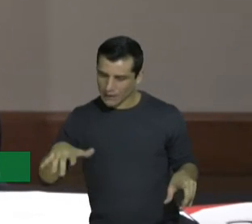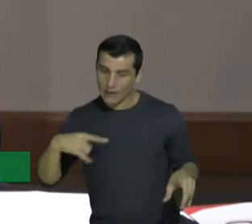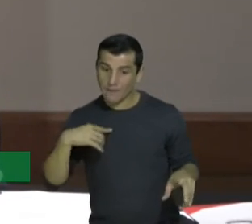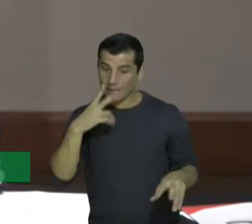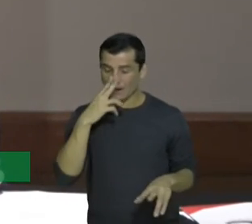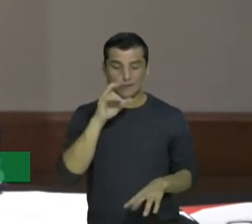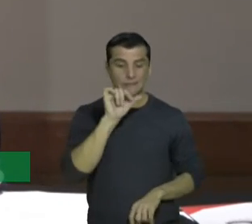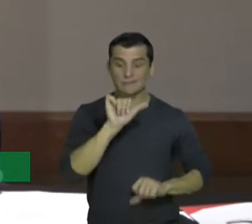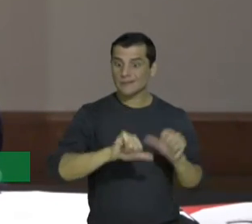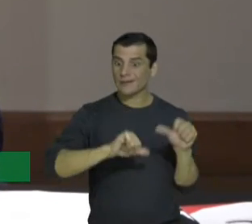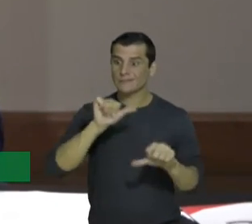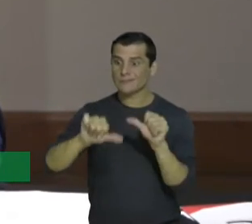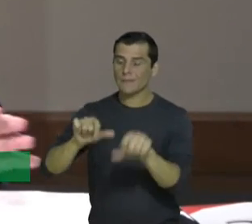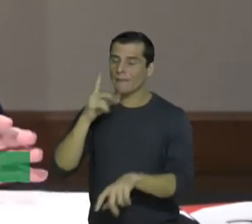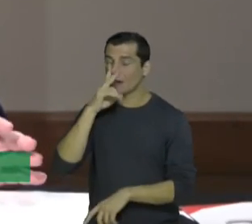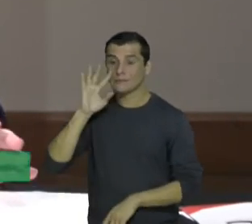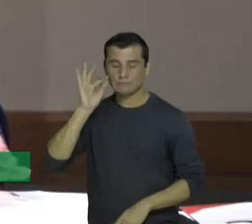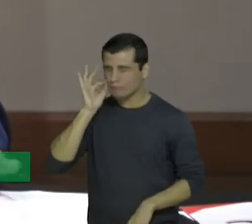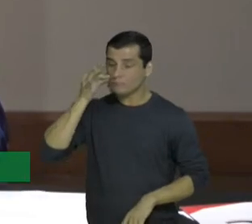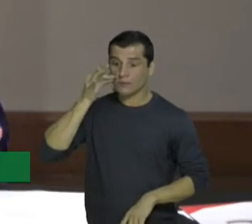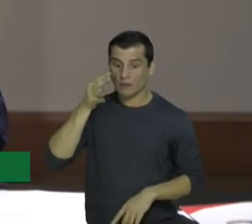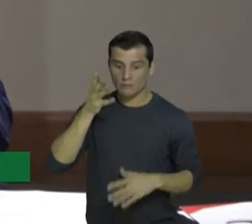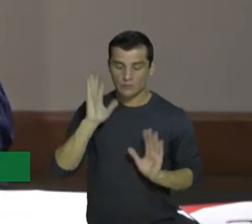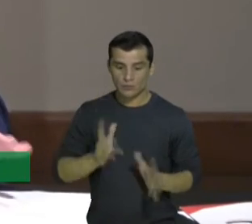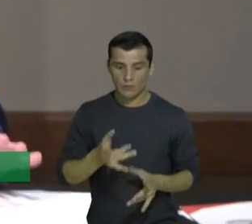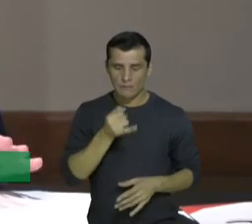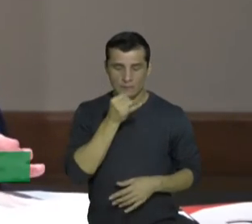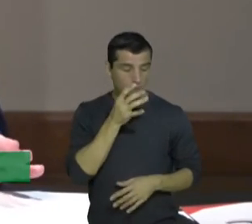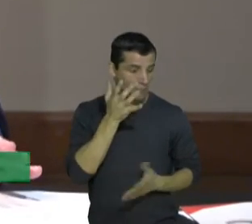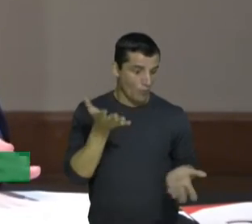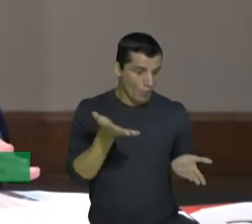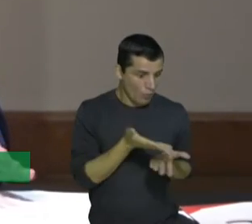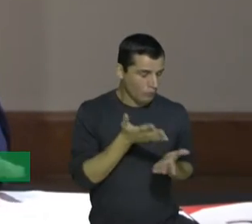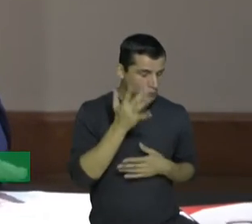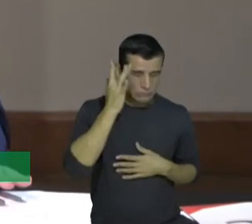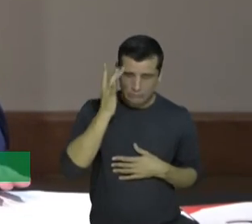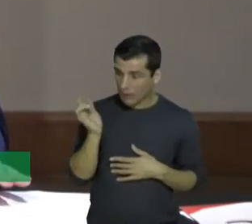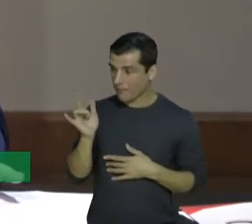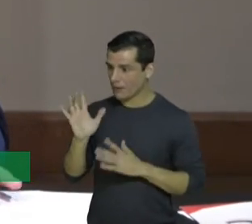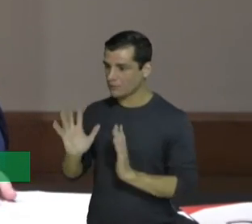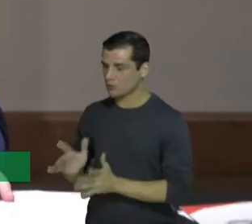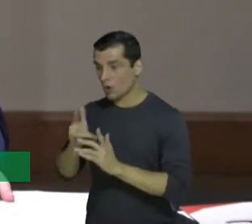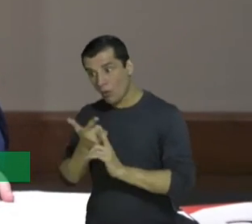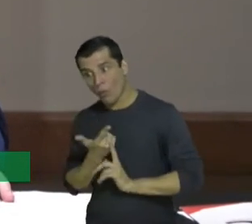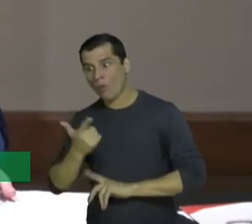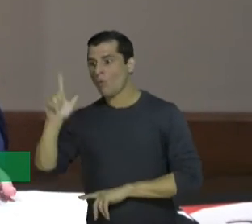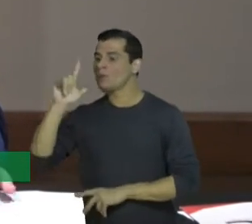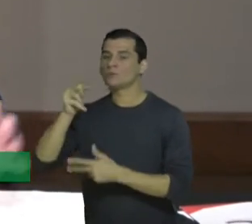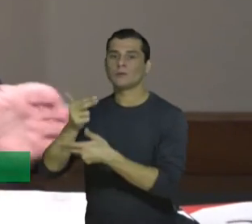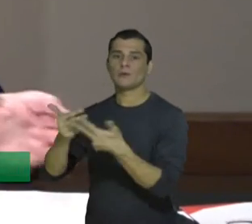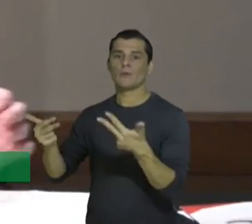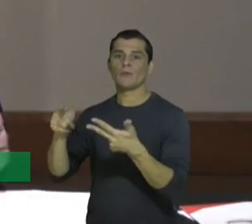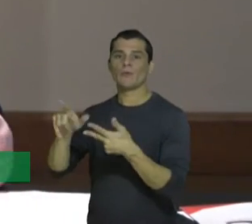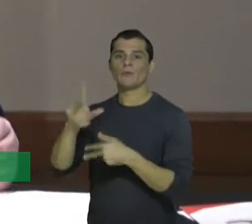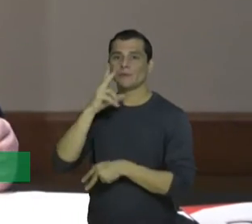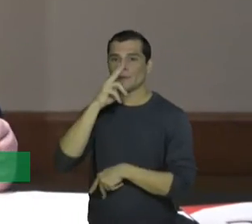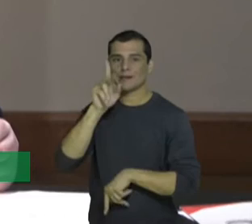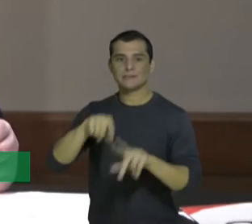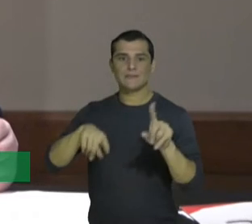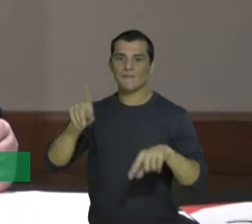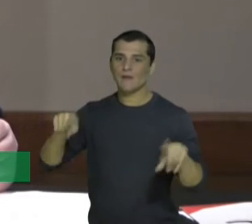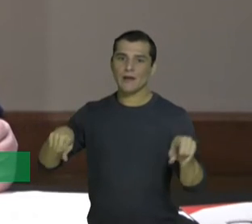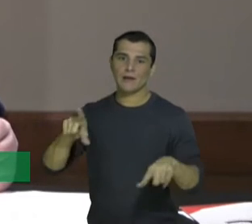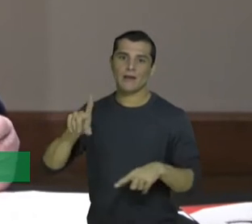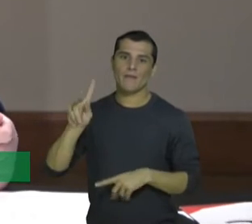extremamente rápidos e às vezes de um dia do dia paraa noite você tem alguma outra alguma outra outra variável acontecendo aqui